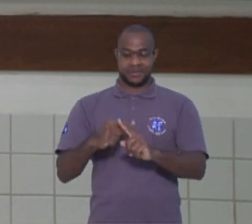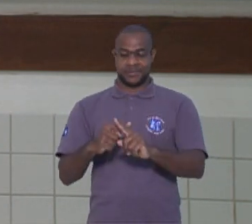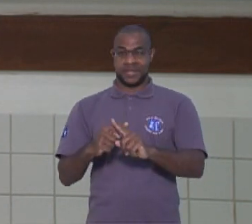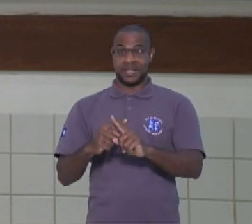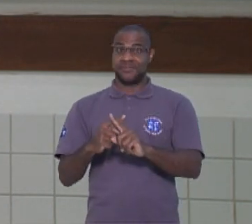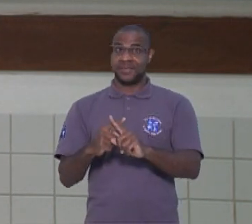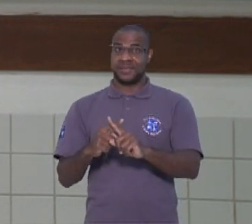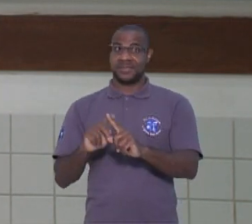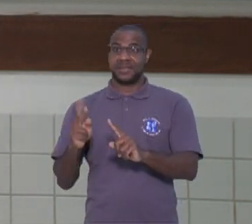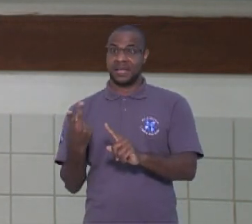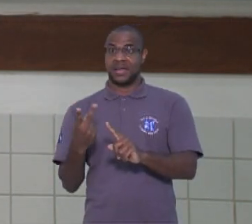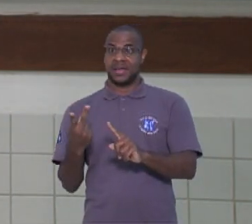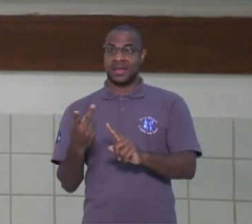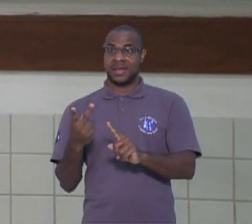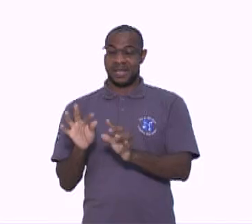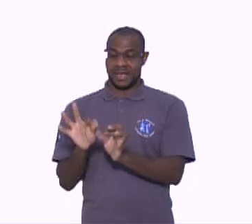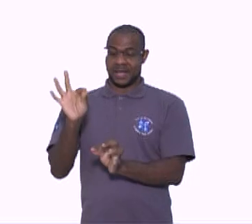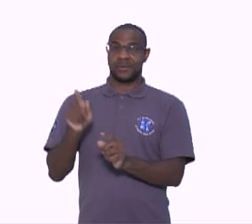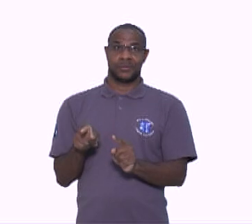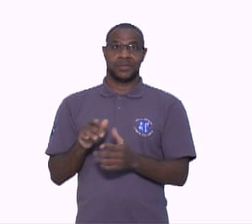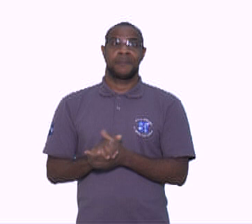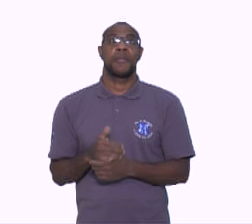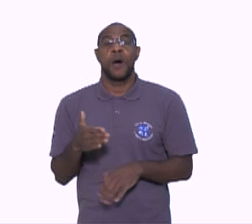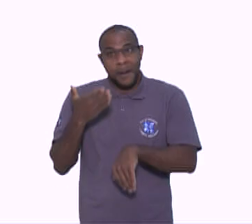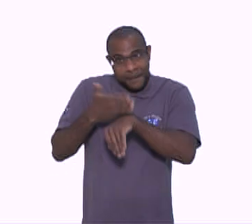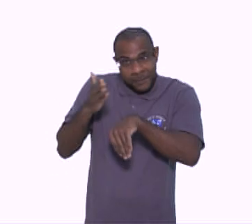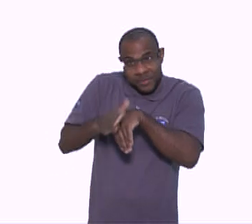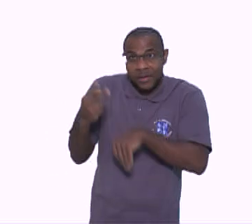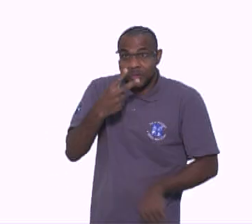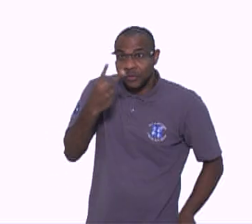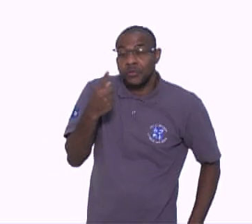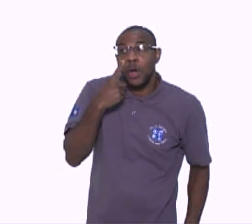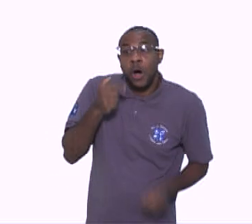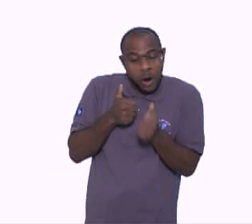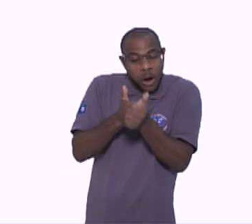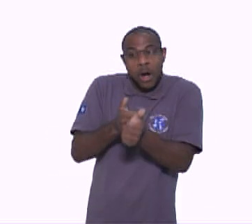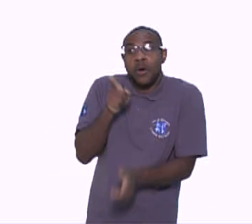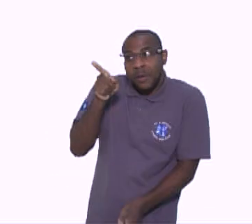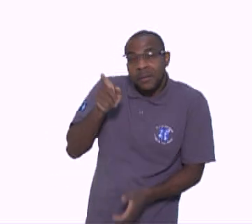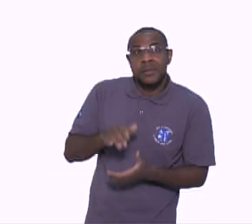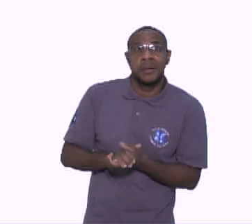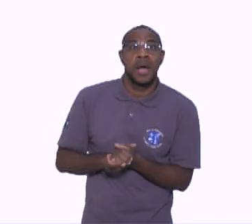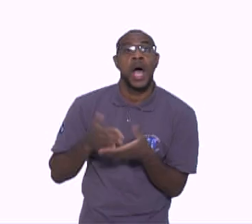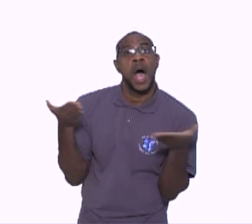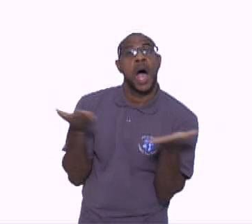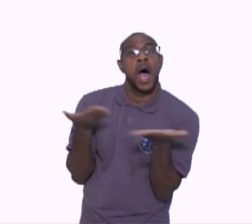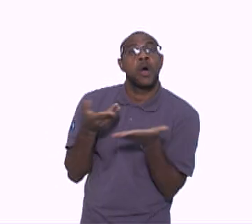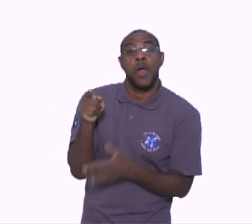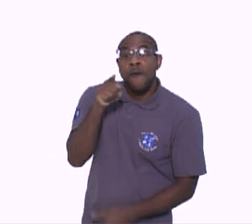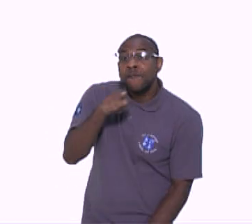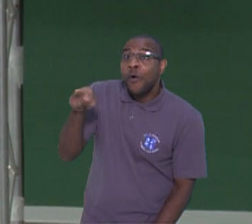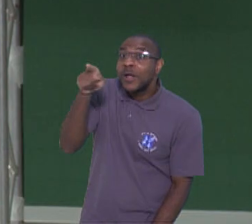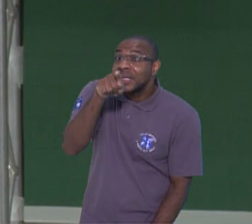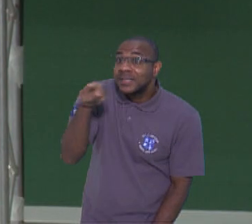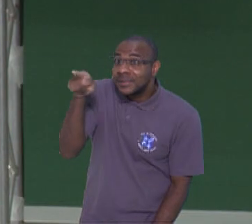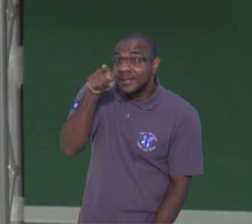Agora, veja só. Exercício 2. Me acompanhe. Agora é com você.